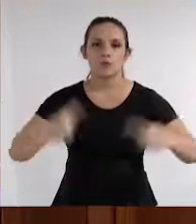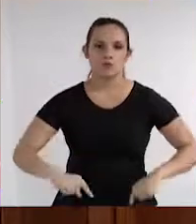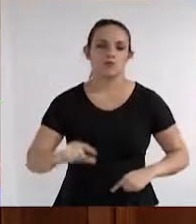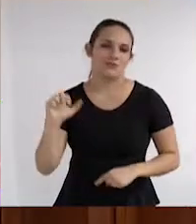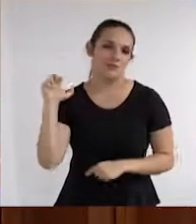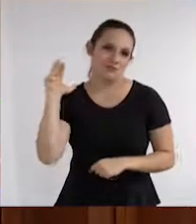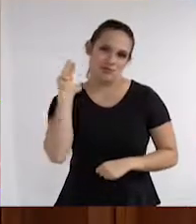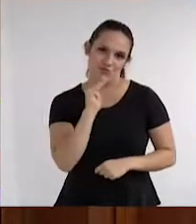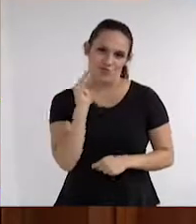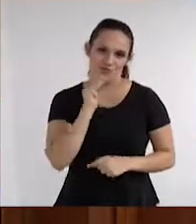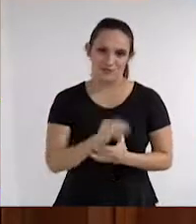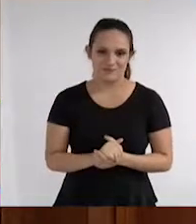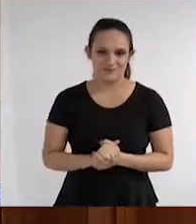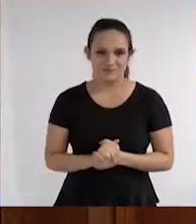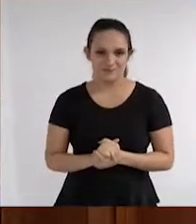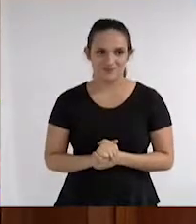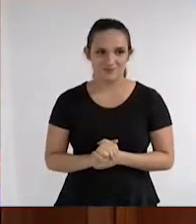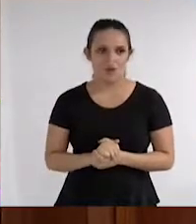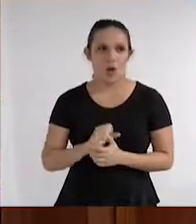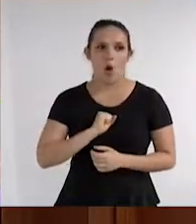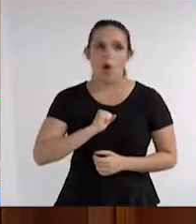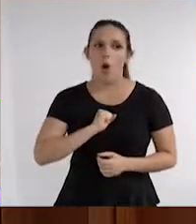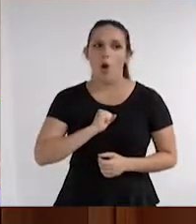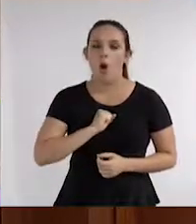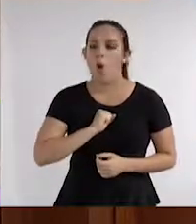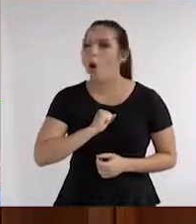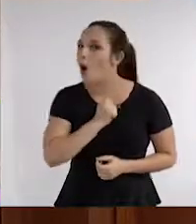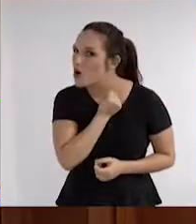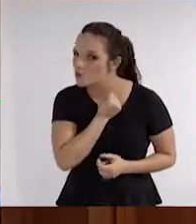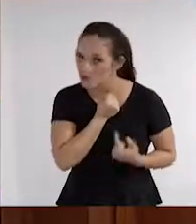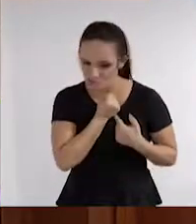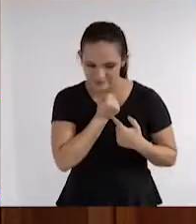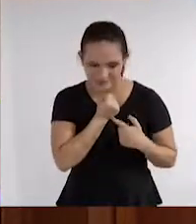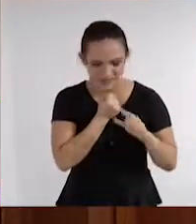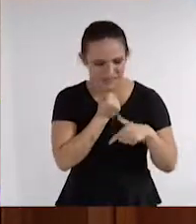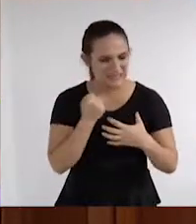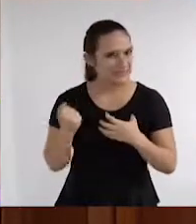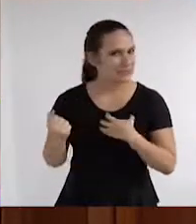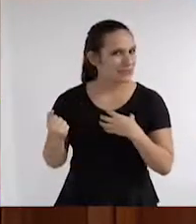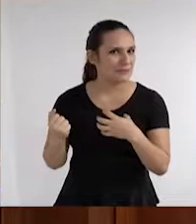o ódio é um sentimento,